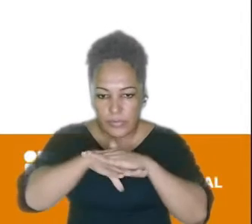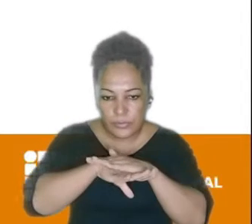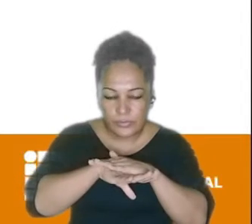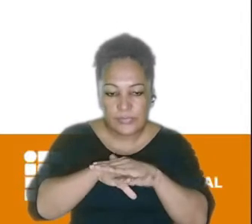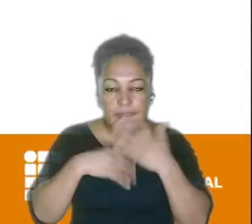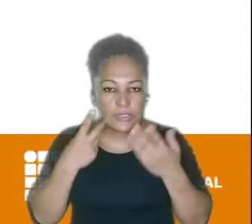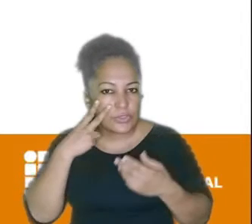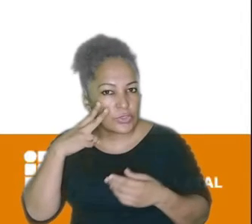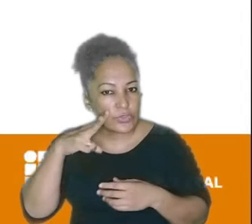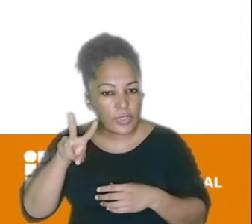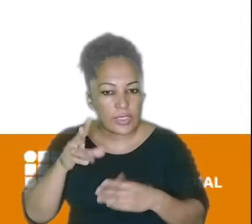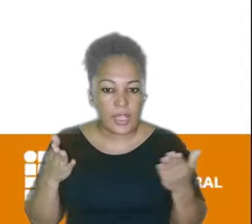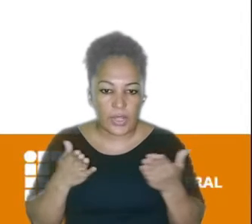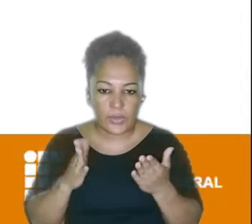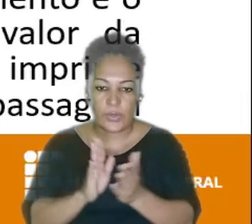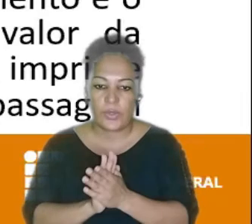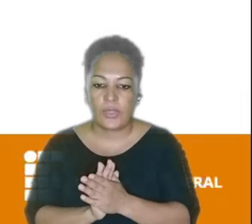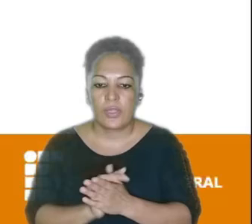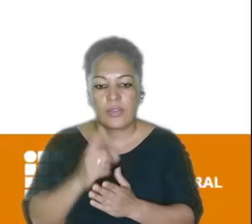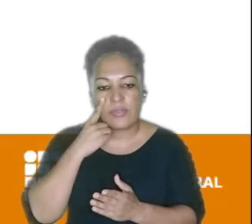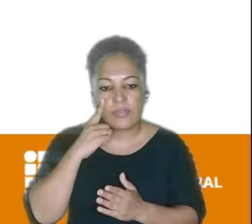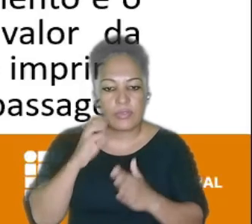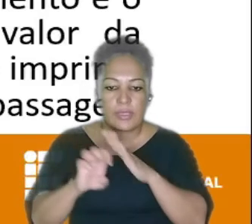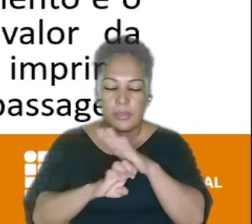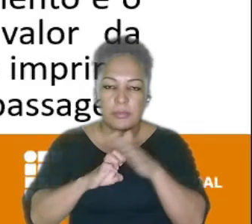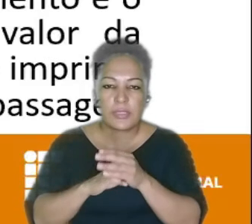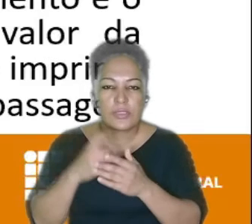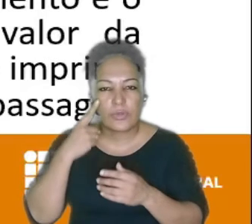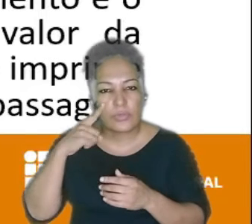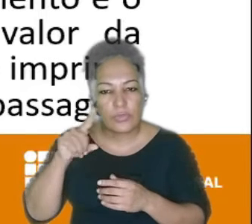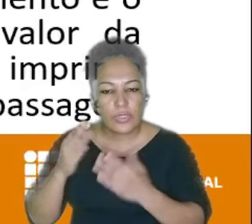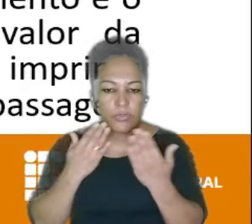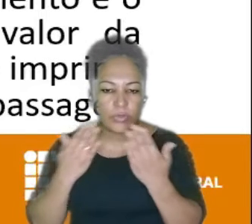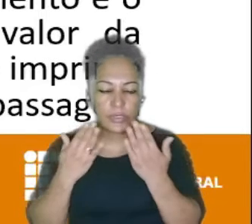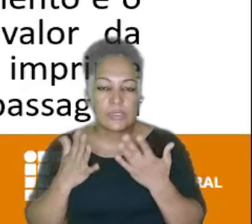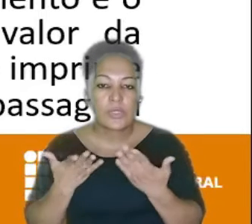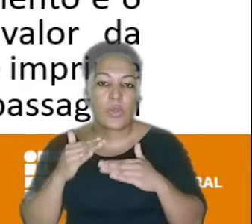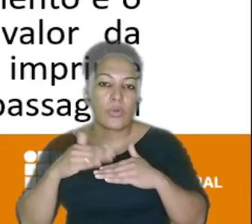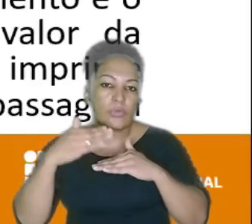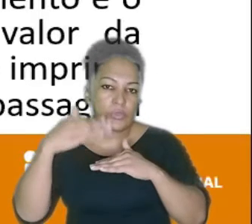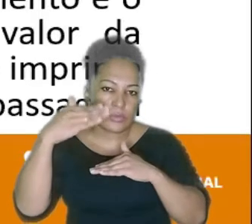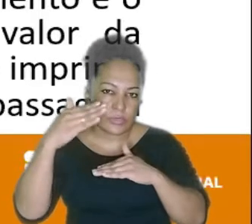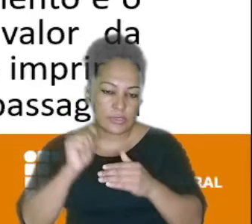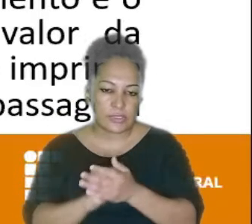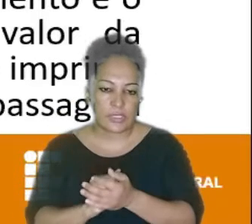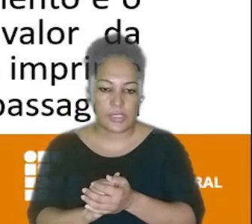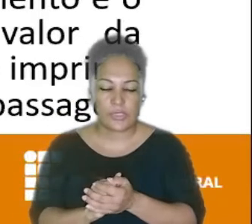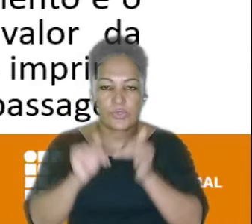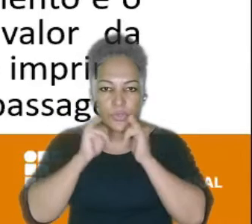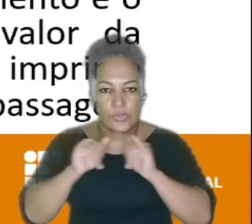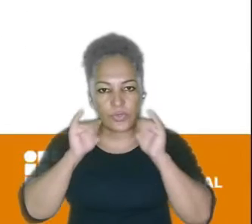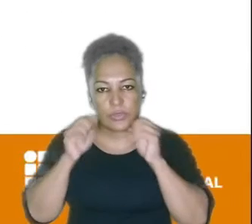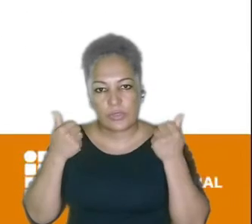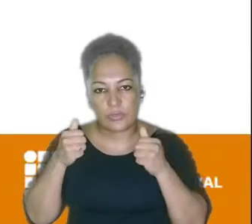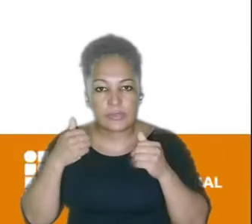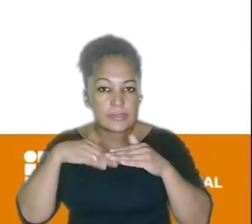tá? Então, a gente vai olhar para esse caso aqui agora e vamos identificar quais são os processos e informações chaves